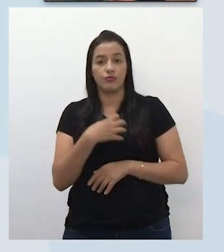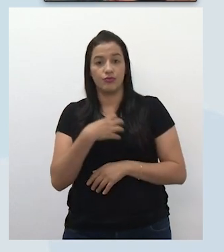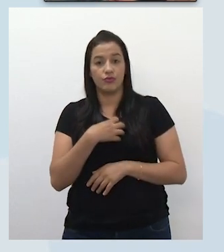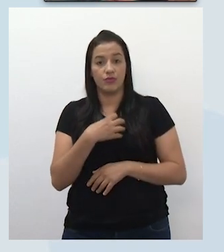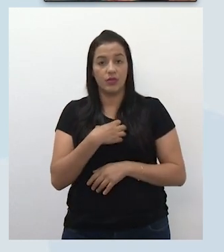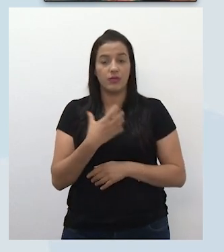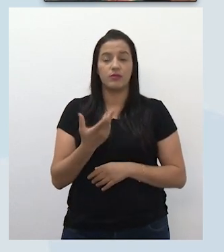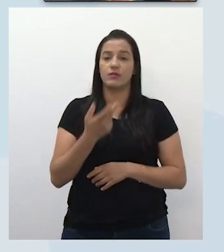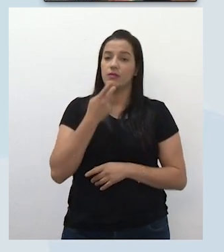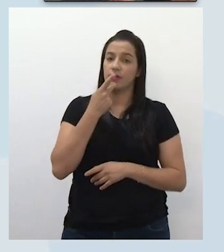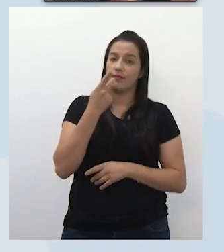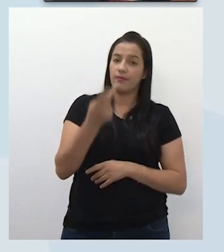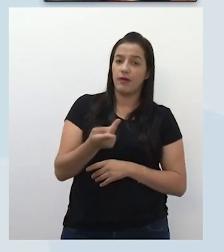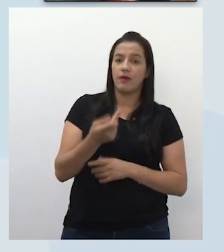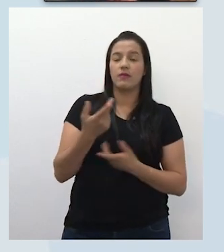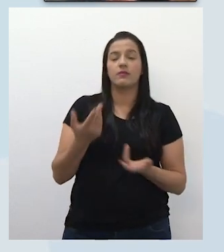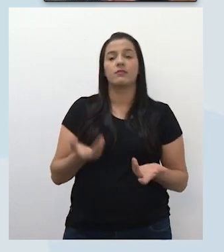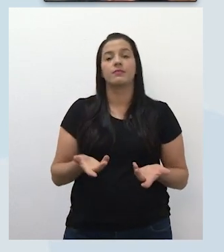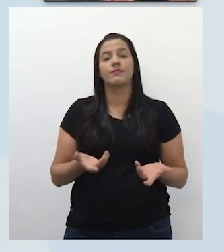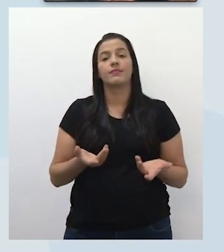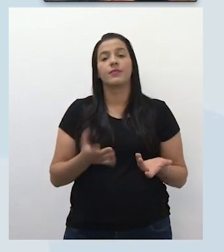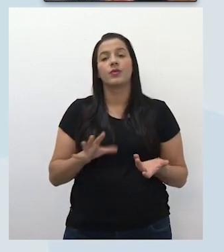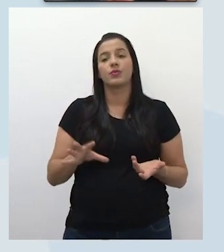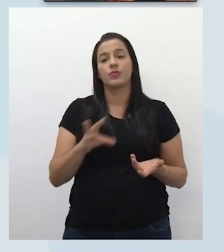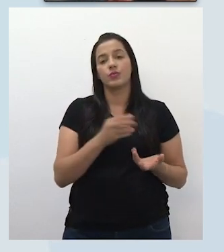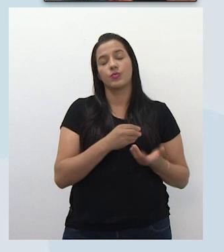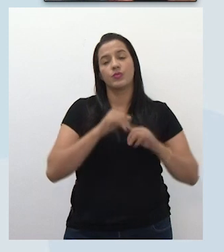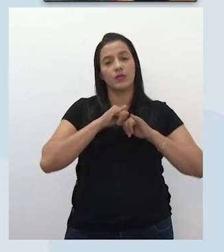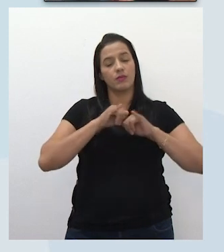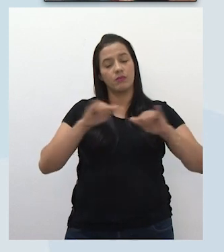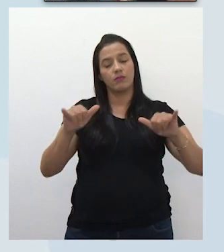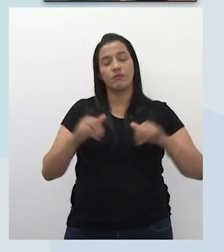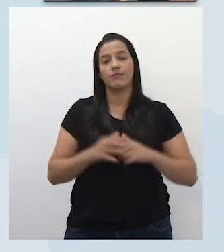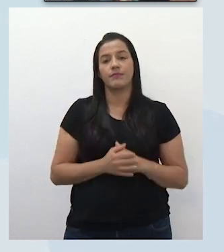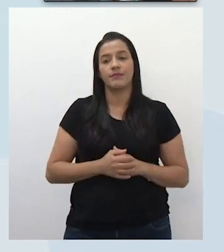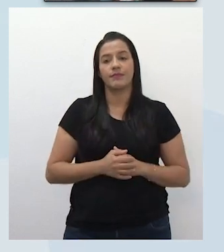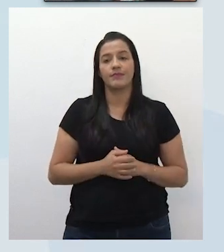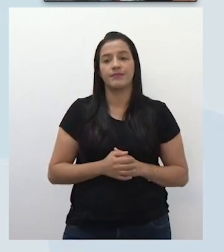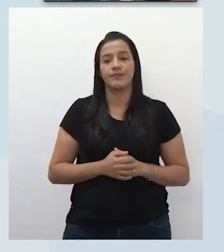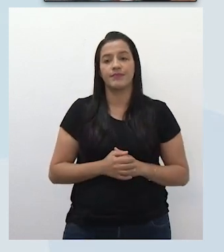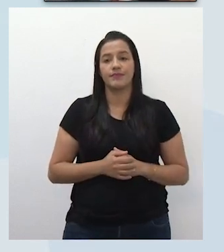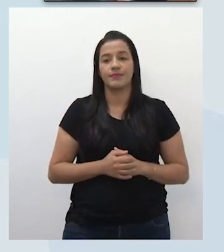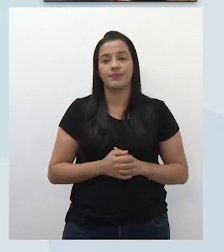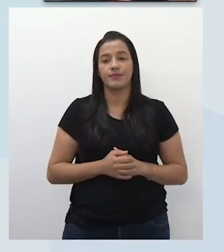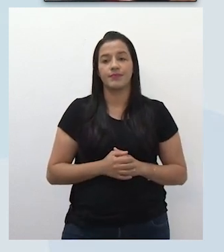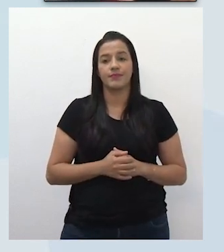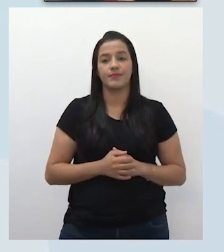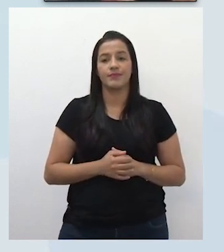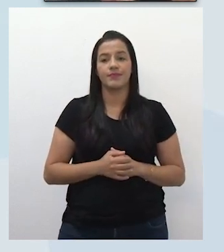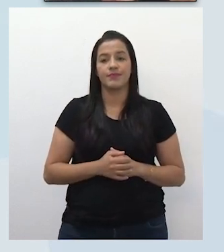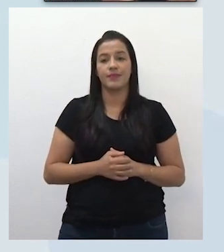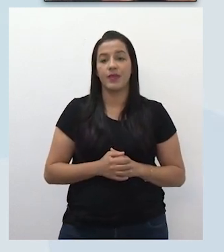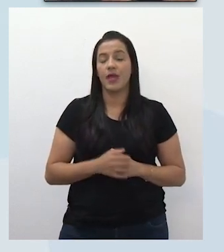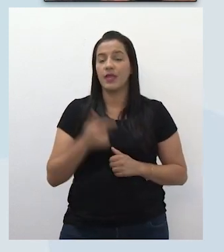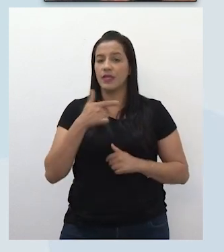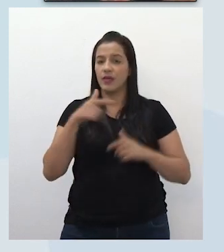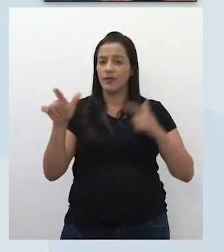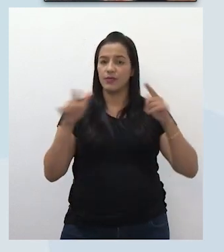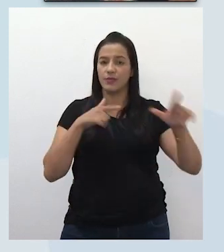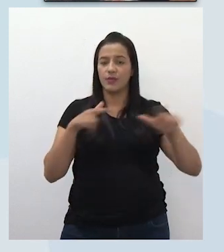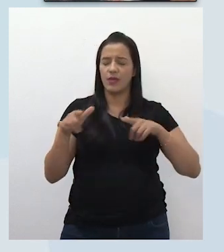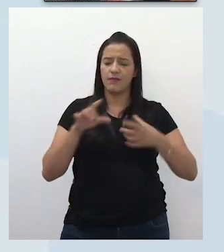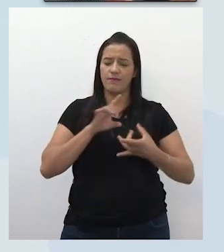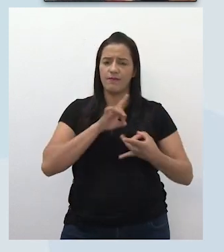gente emite essa mensagem. E aí, então, a gente chega nos diferentes tipos de